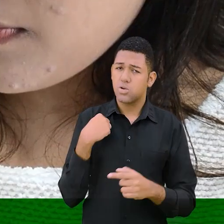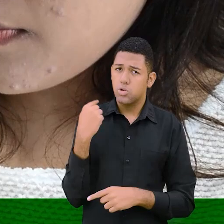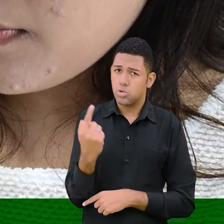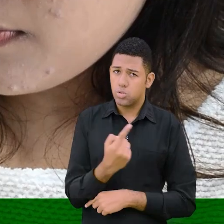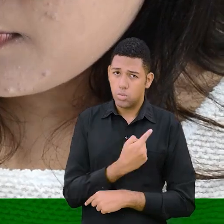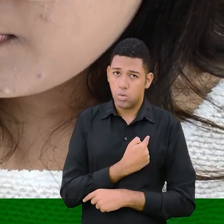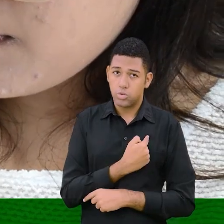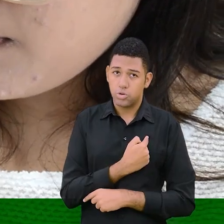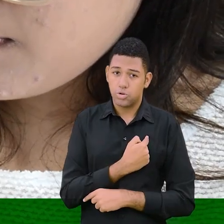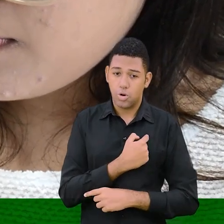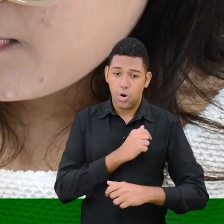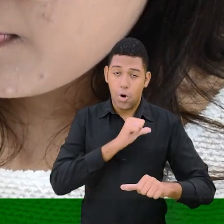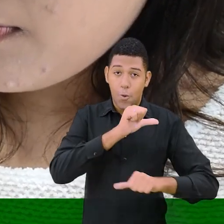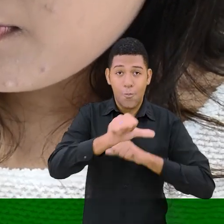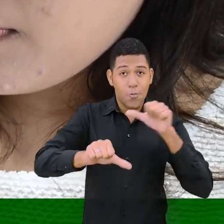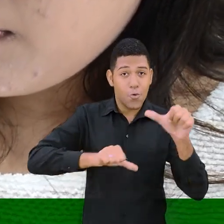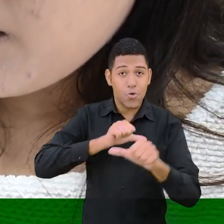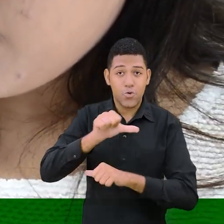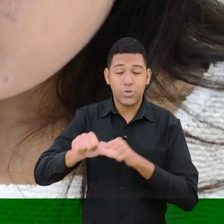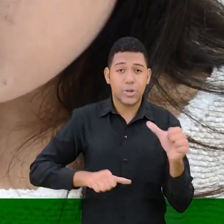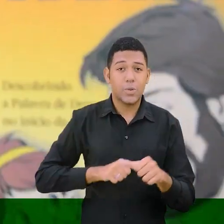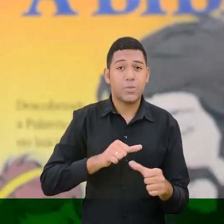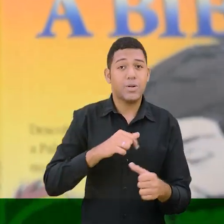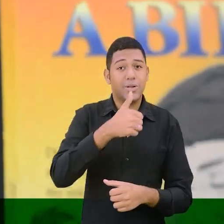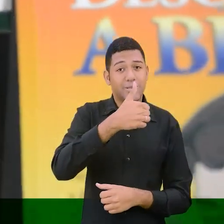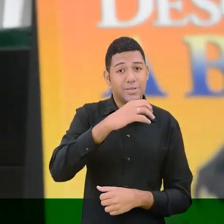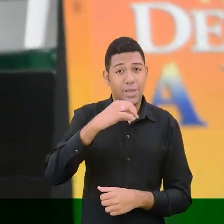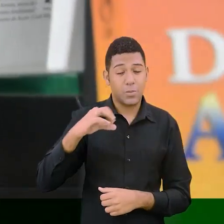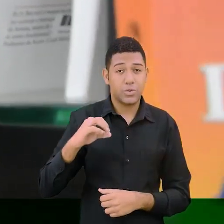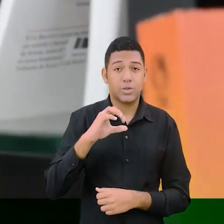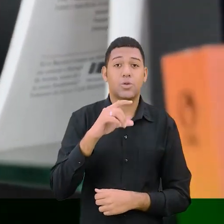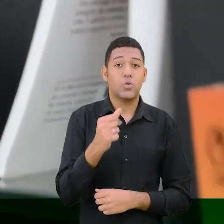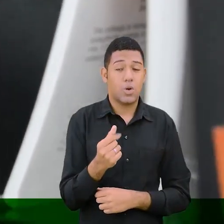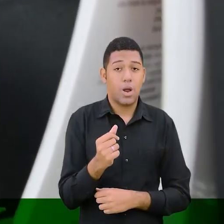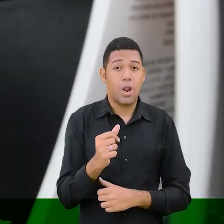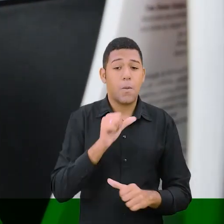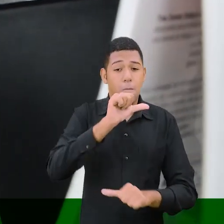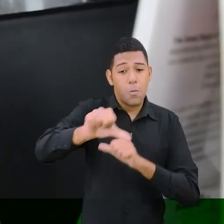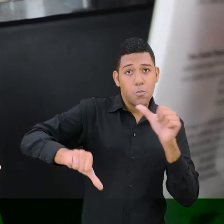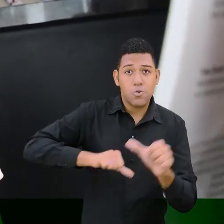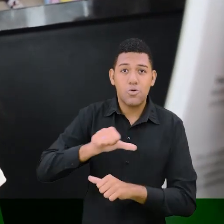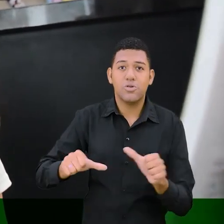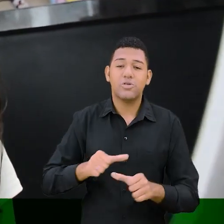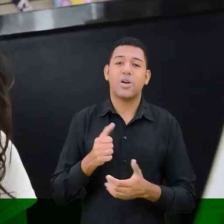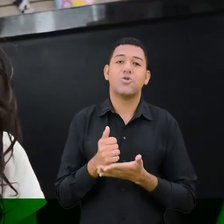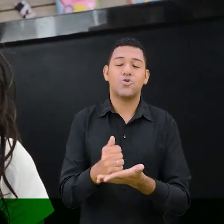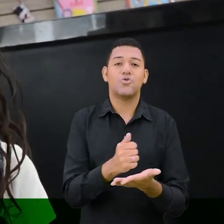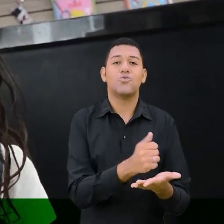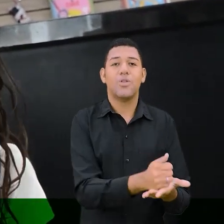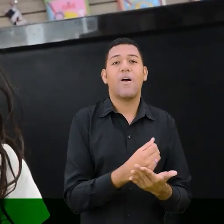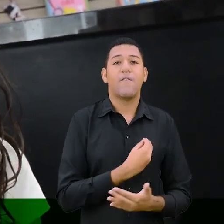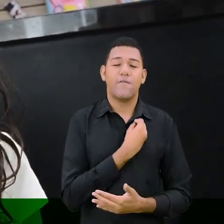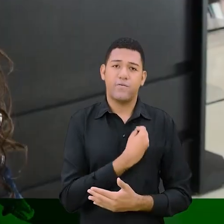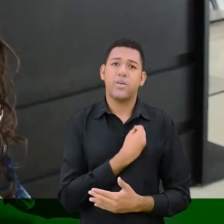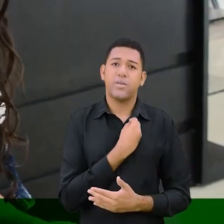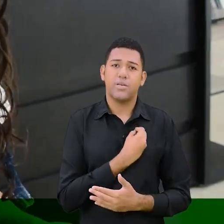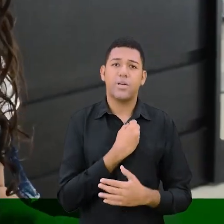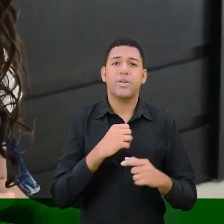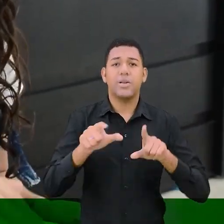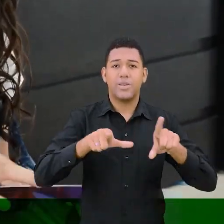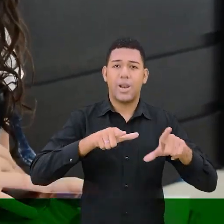mas nós transformamos 100% do nosso lucro em mudança de vidas através da ação social